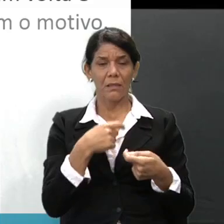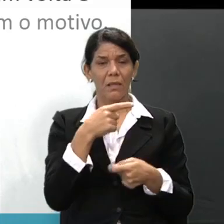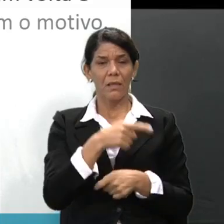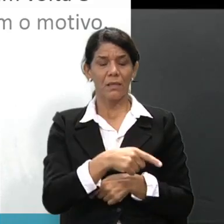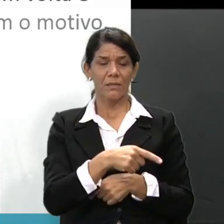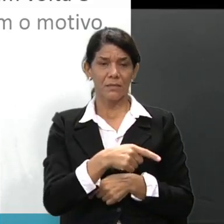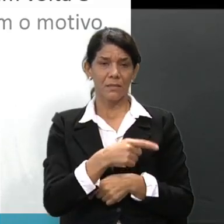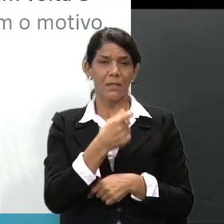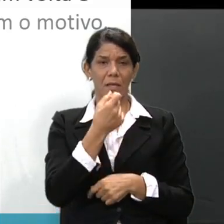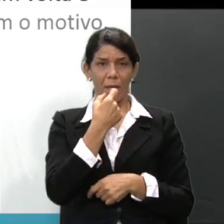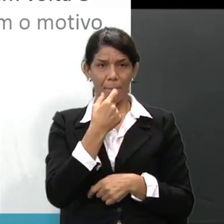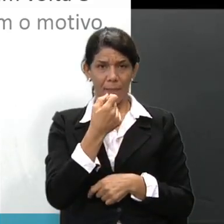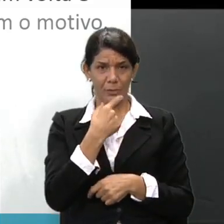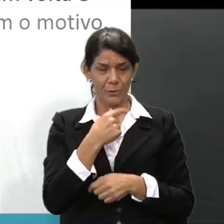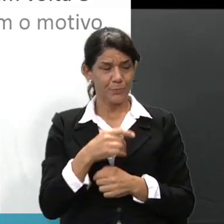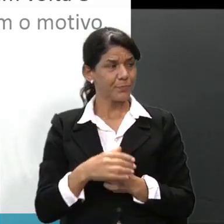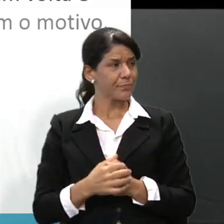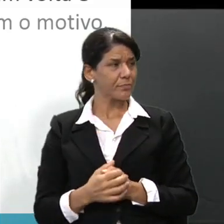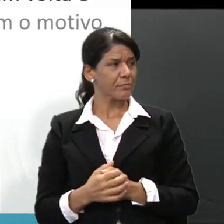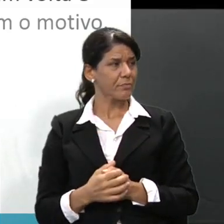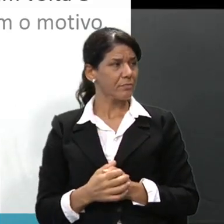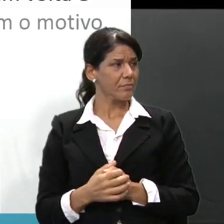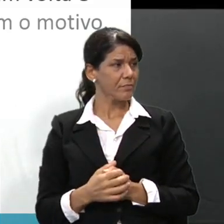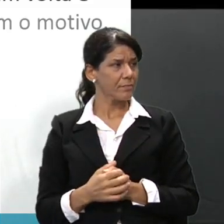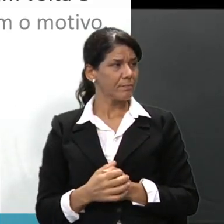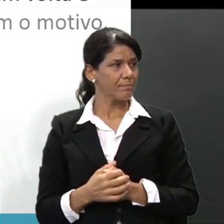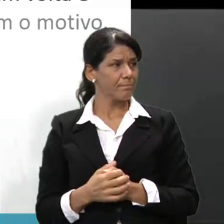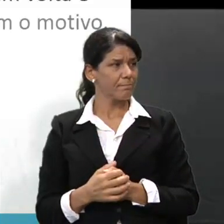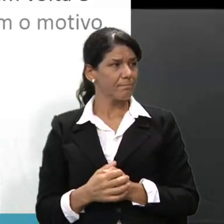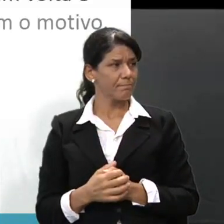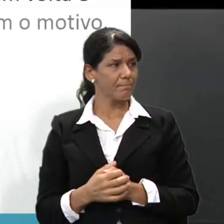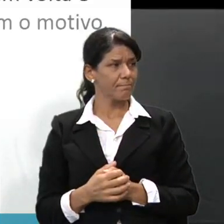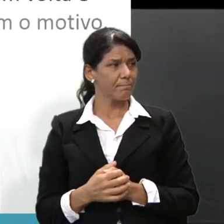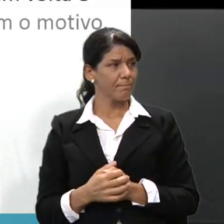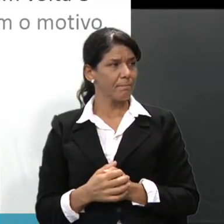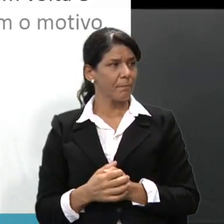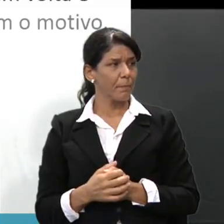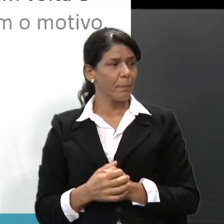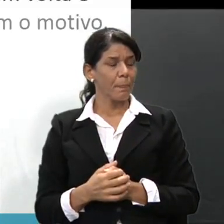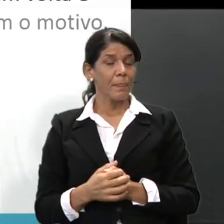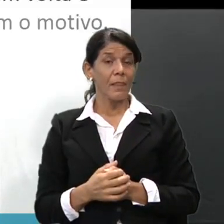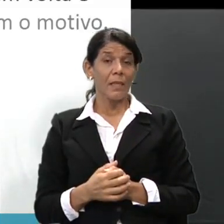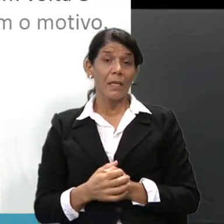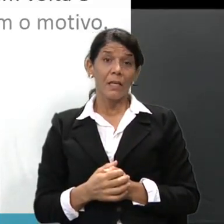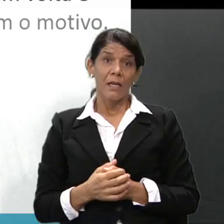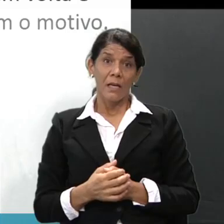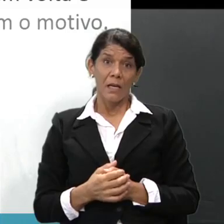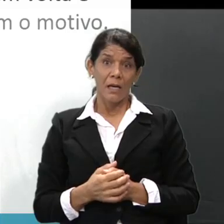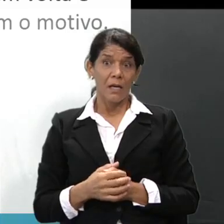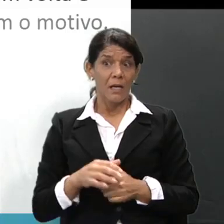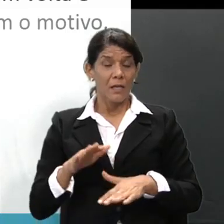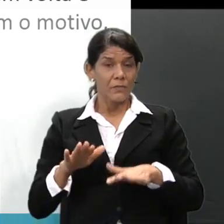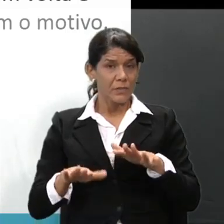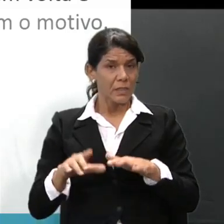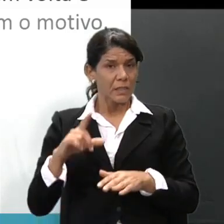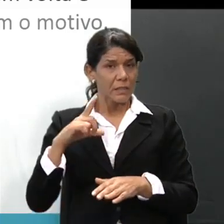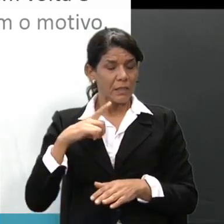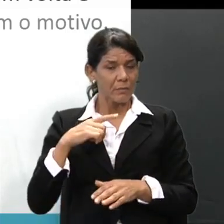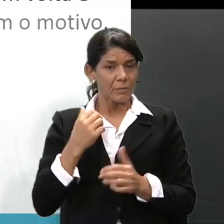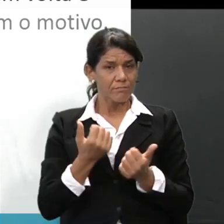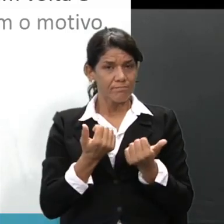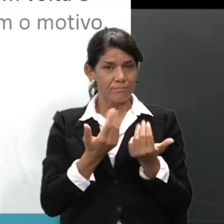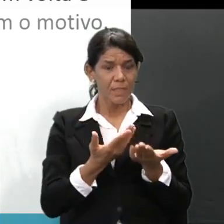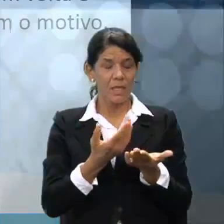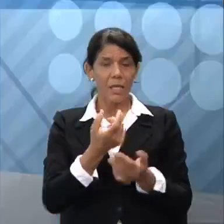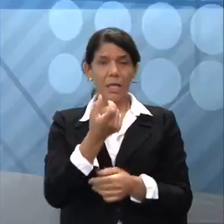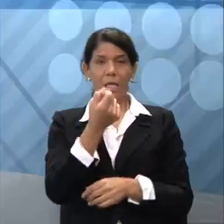esse medicamento. Entretanto, aluno, como eu disse, em alguns momentos nós teremos que